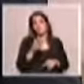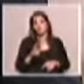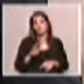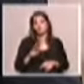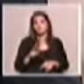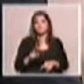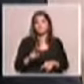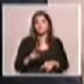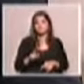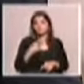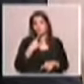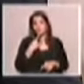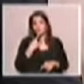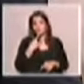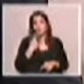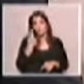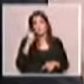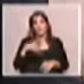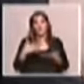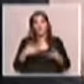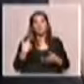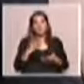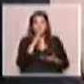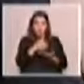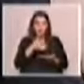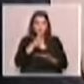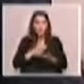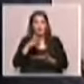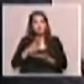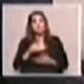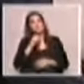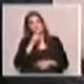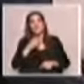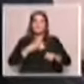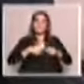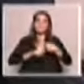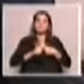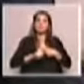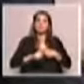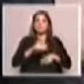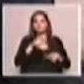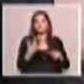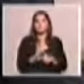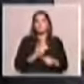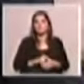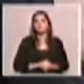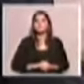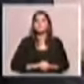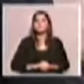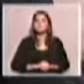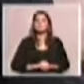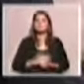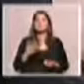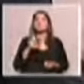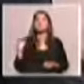bastante elevado por quilo. E depois fatiam-no para que seja possível a sua venda. Claro. E chegar ao consumidor. Uhum. João,